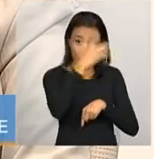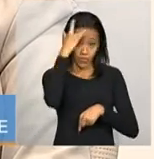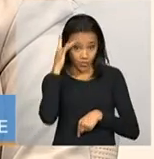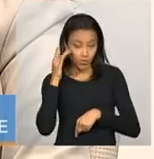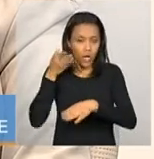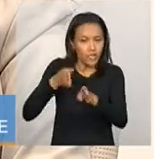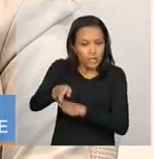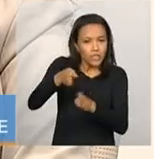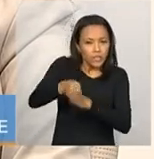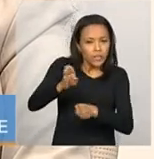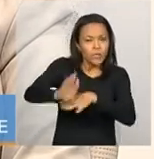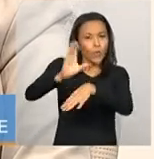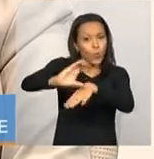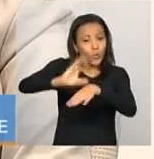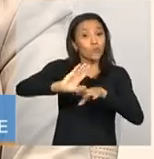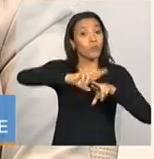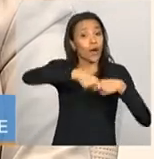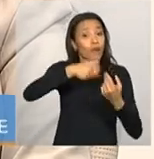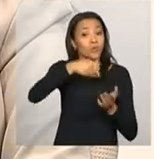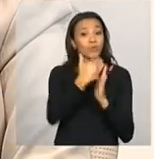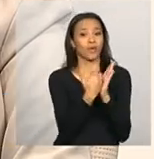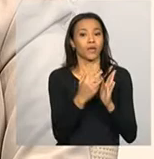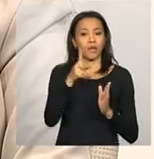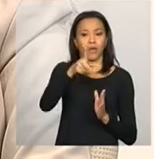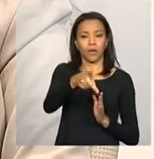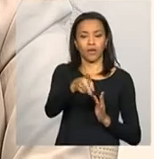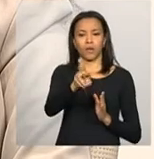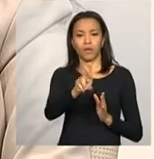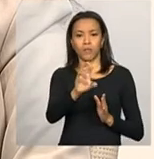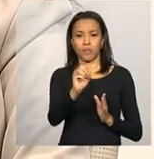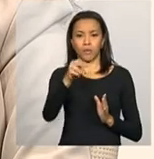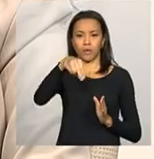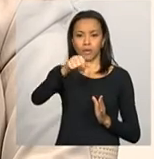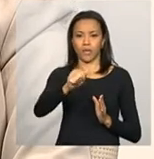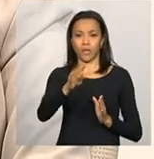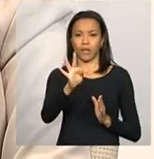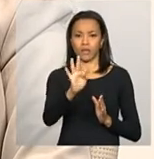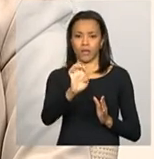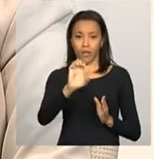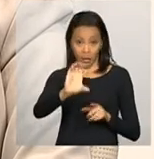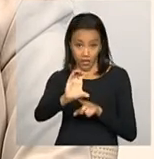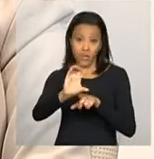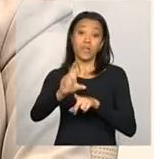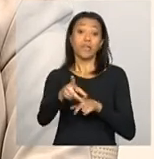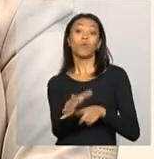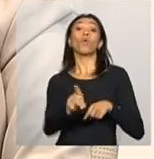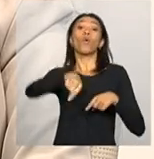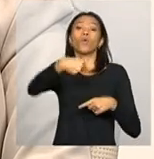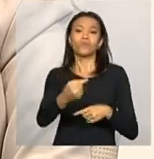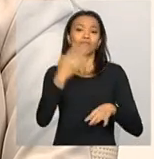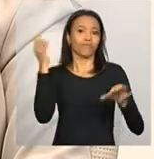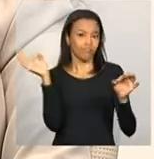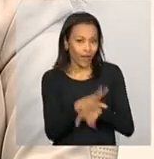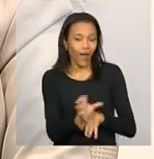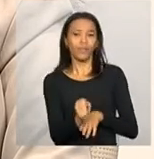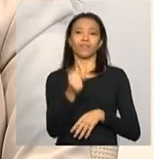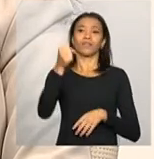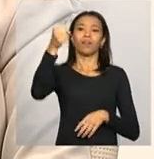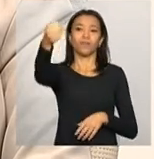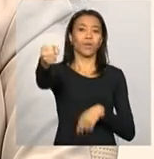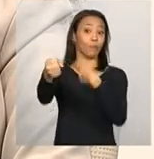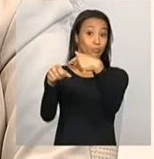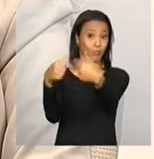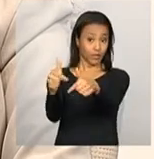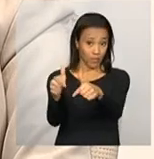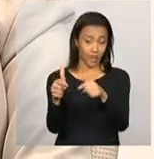no caso atualmente pelo Pronatec, posteriormente você tem o encaminhamento dele ao trabalho. Então, a gente conta com esse papel articulado com